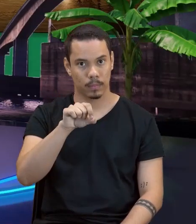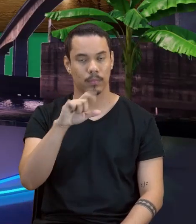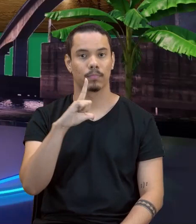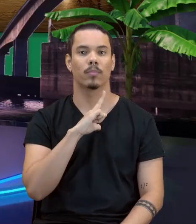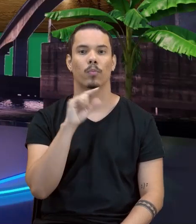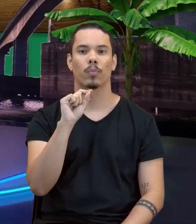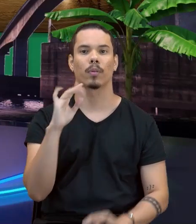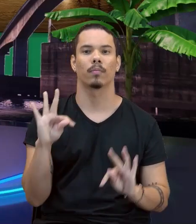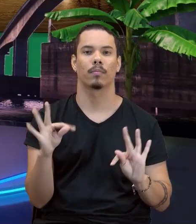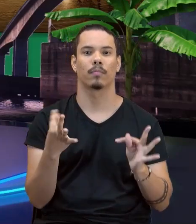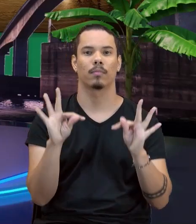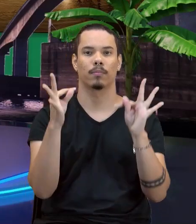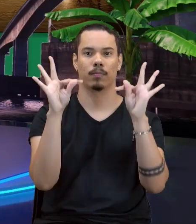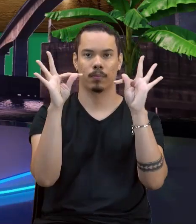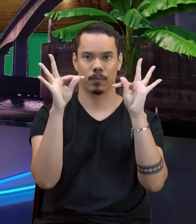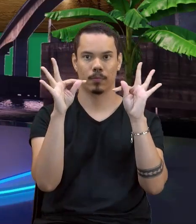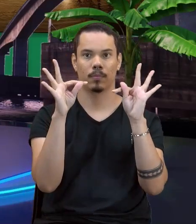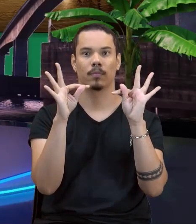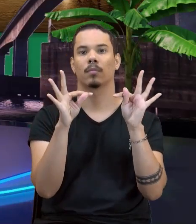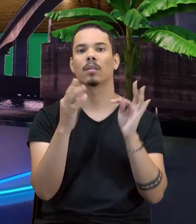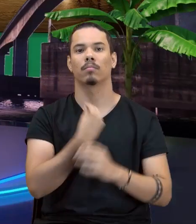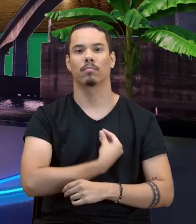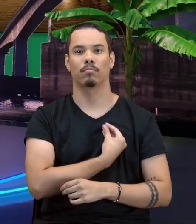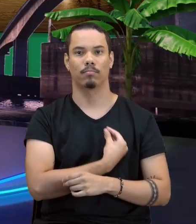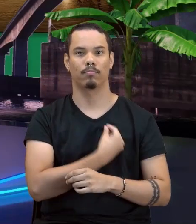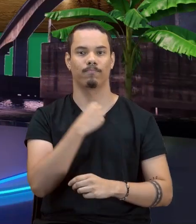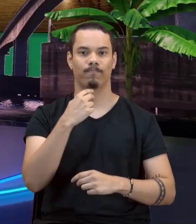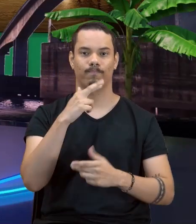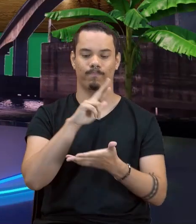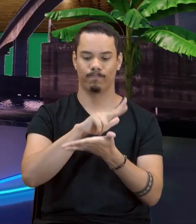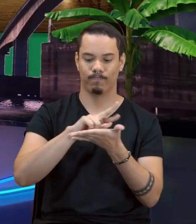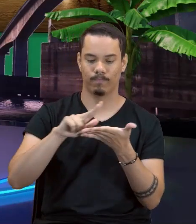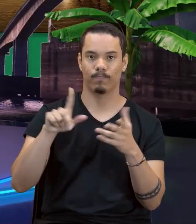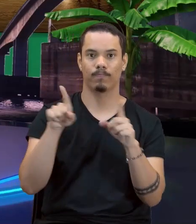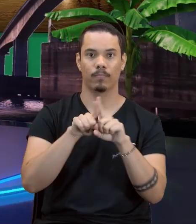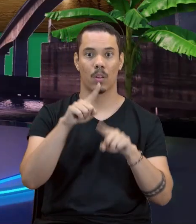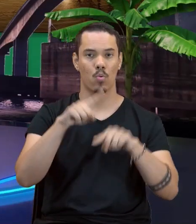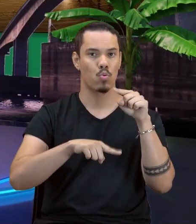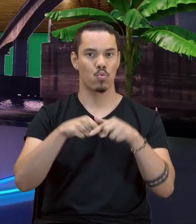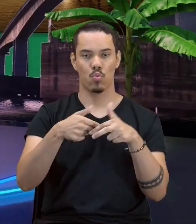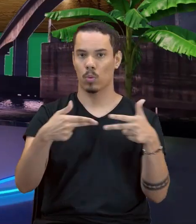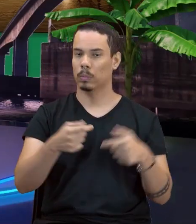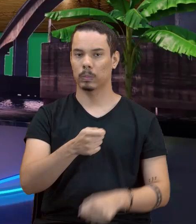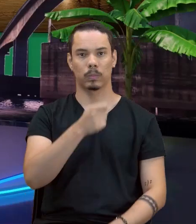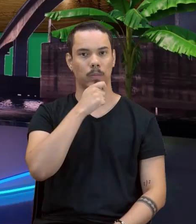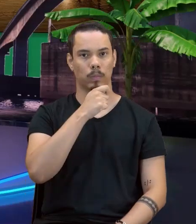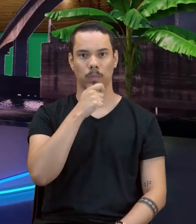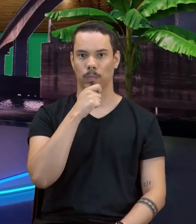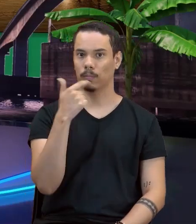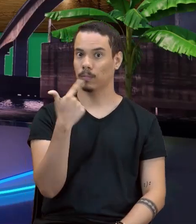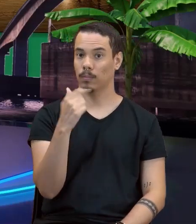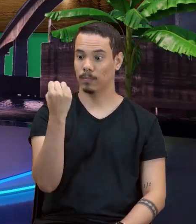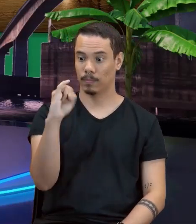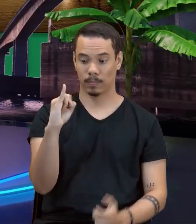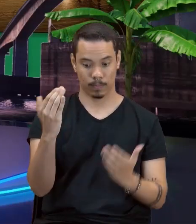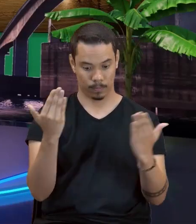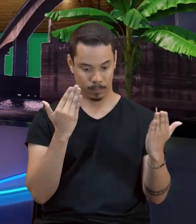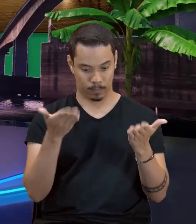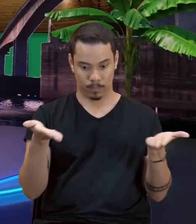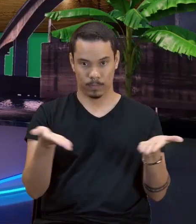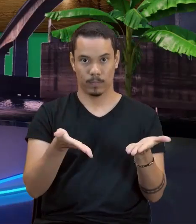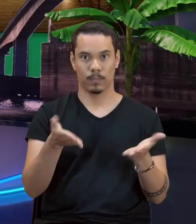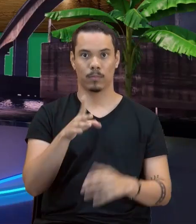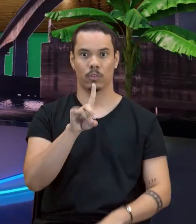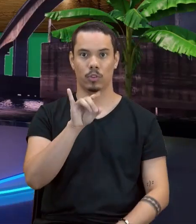tecnologias, não era igual a tecnologia do presente, os recursos, então, assim, não tinha tanto cuidado se compararmos com dias atuais. Não estava